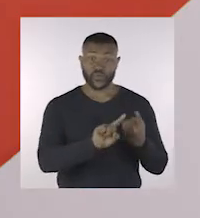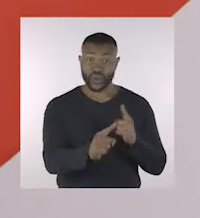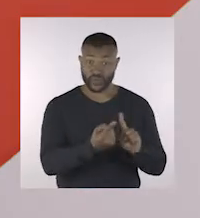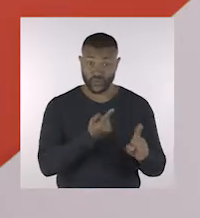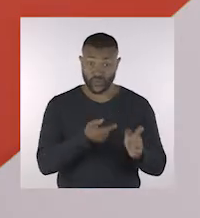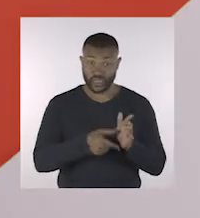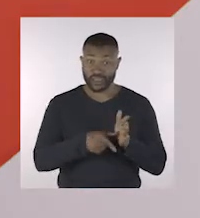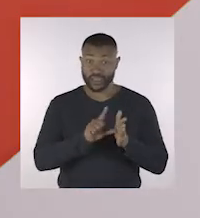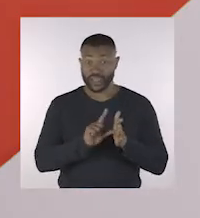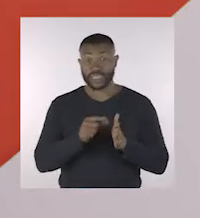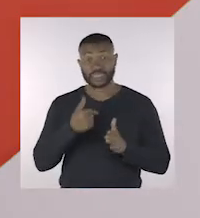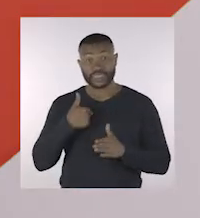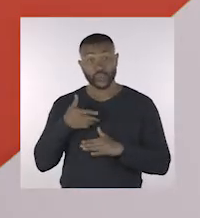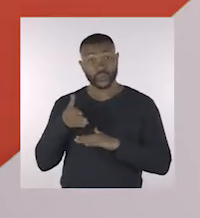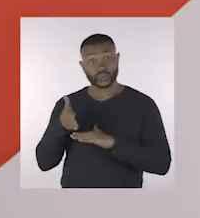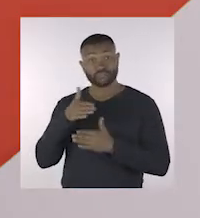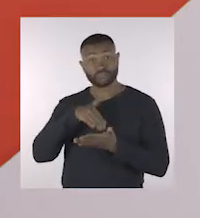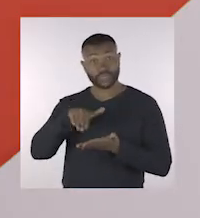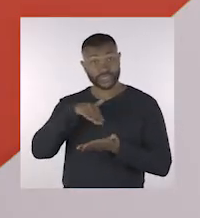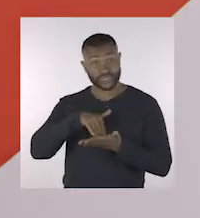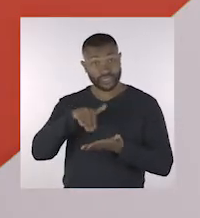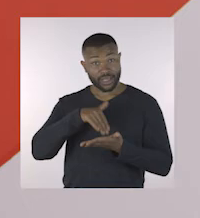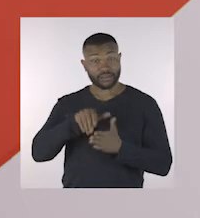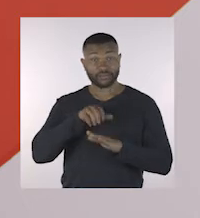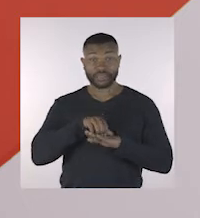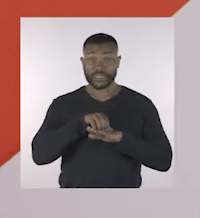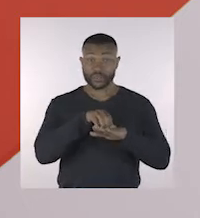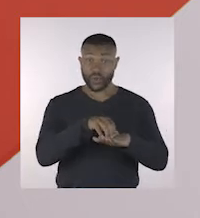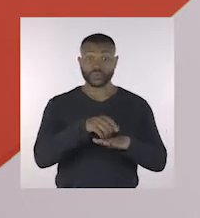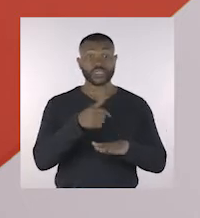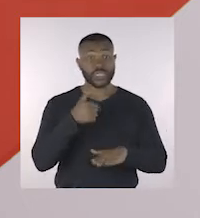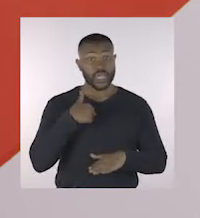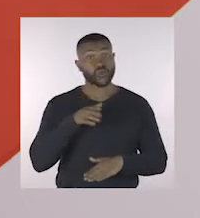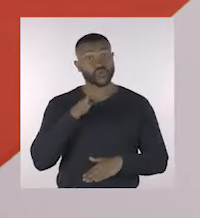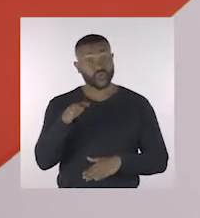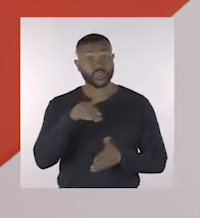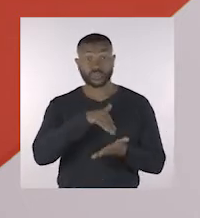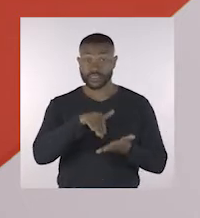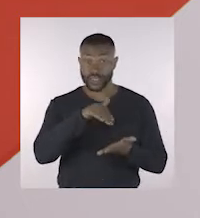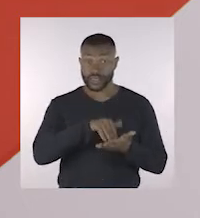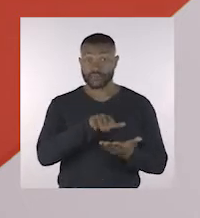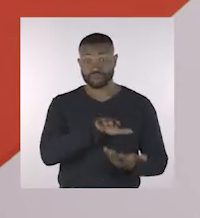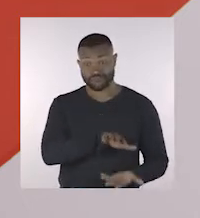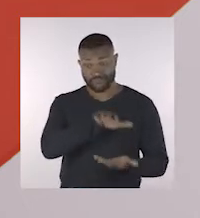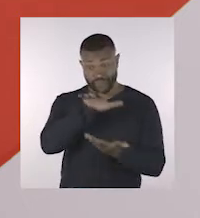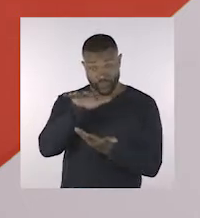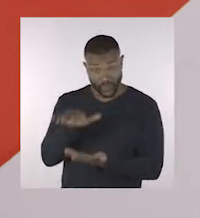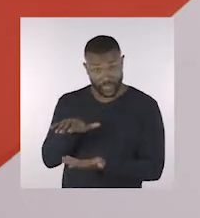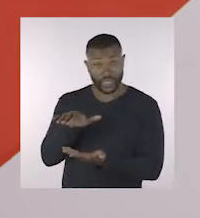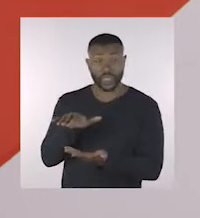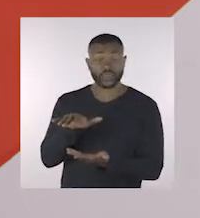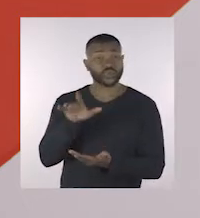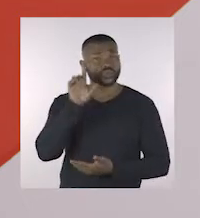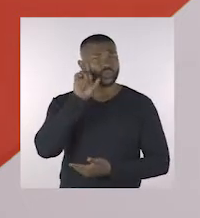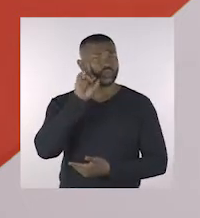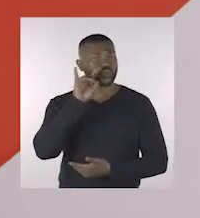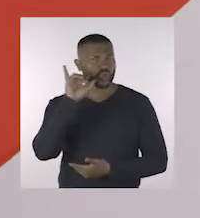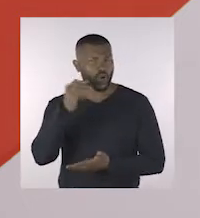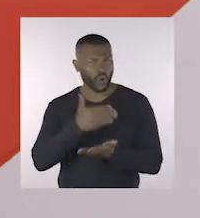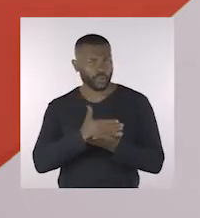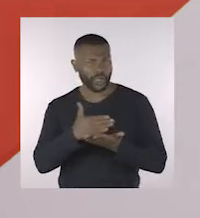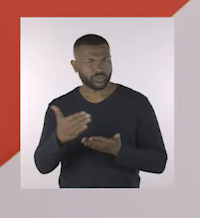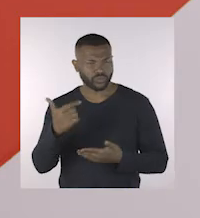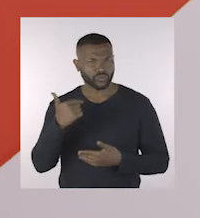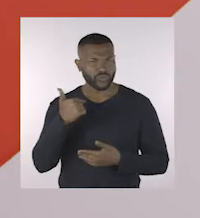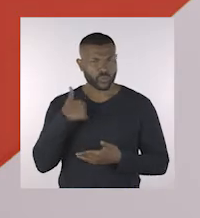volta mas teve antes de eu de eu ir para a secretaria de transportes eu fui para a secretaria de abastecimento e aí um belo dia